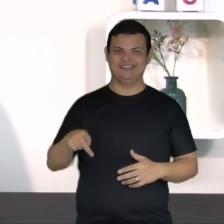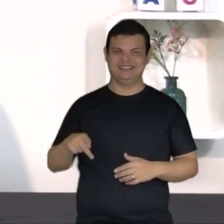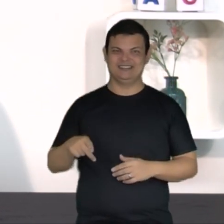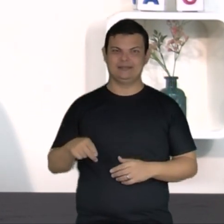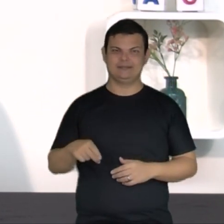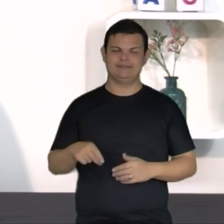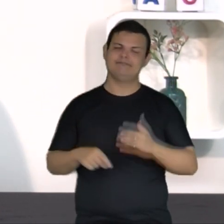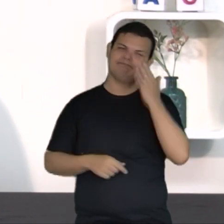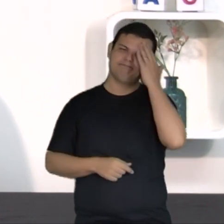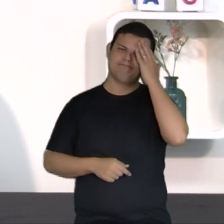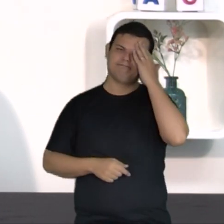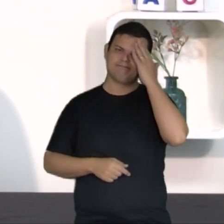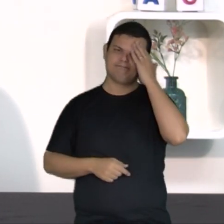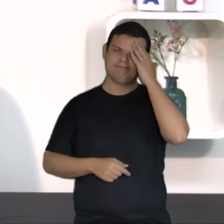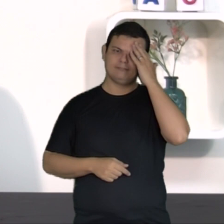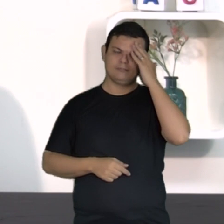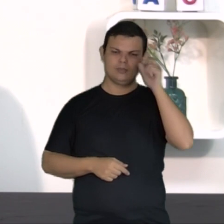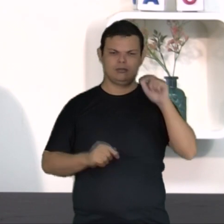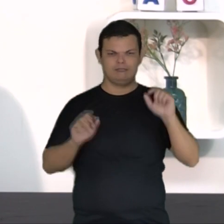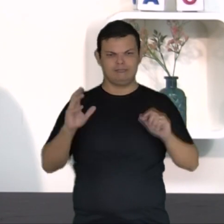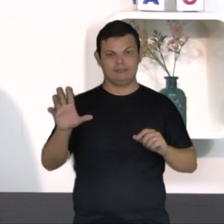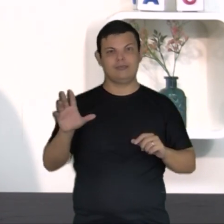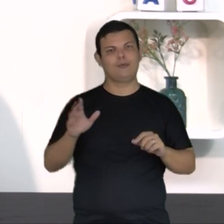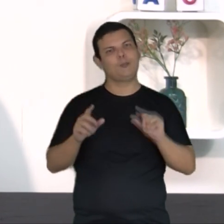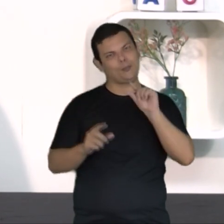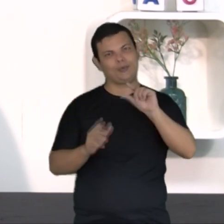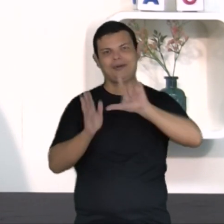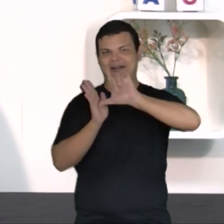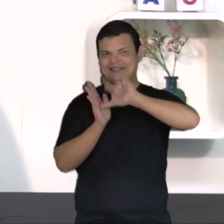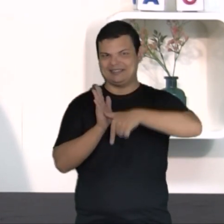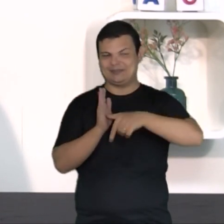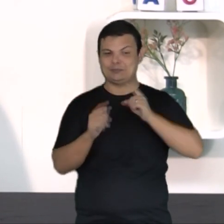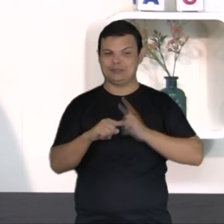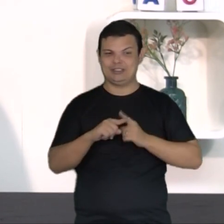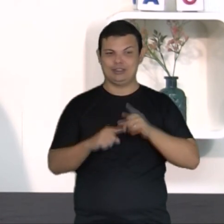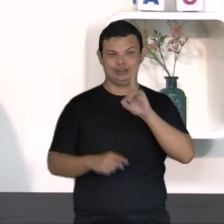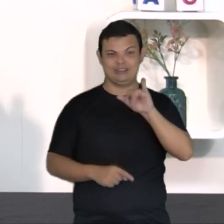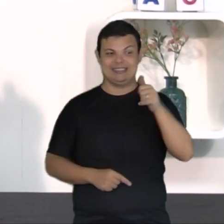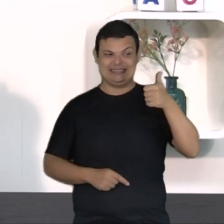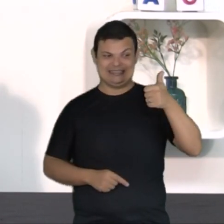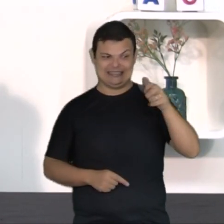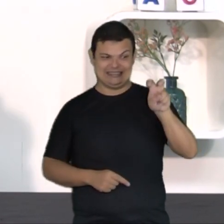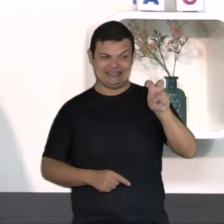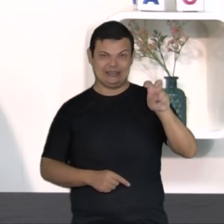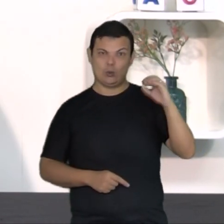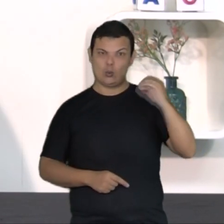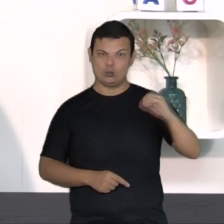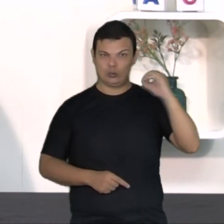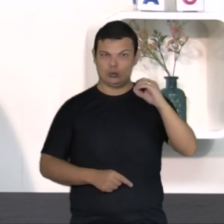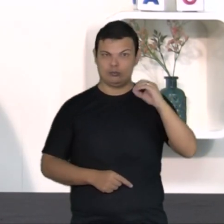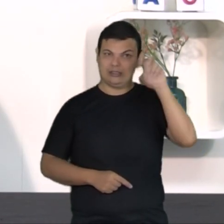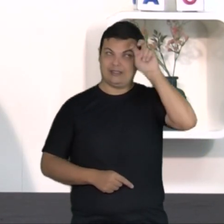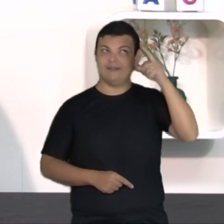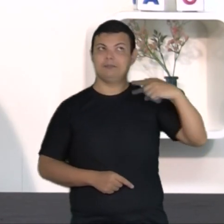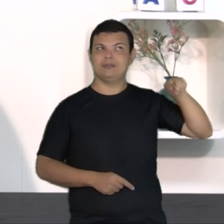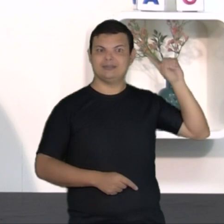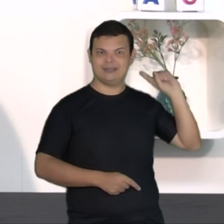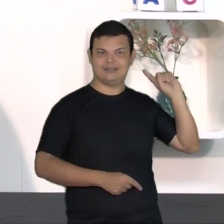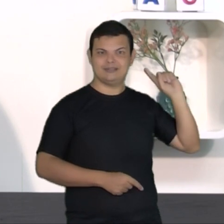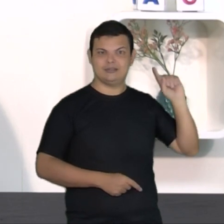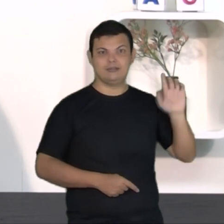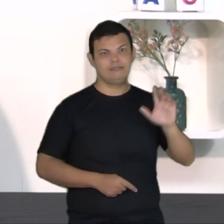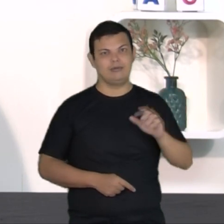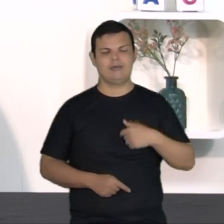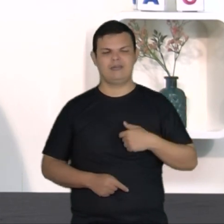Eu sei que essa homenagem veio um pouquinho atrasada, o dia 15 de outubro foi na quinta-feira passada, mas eu